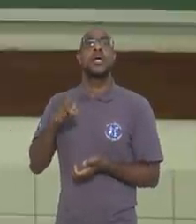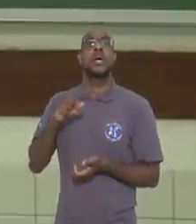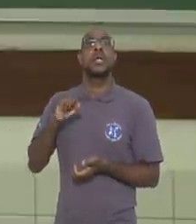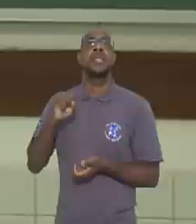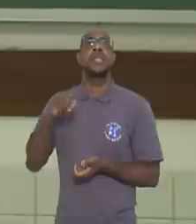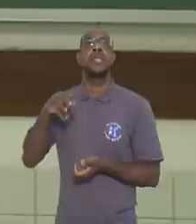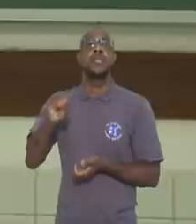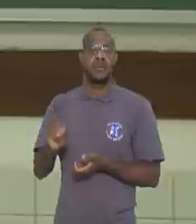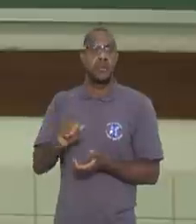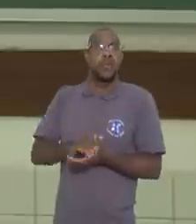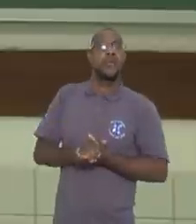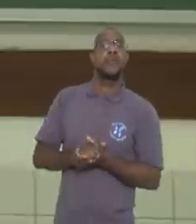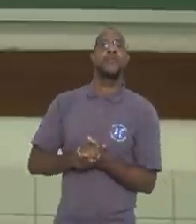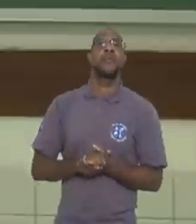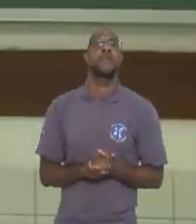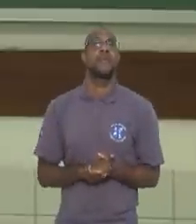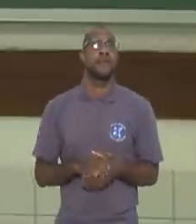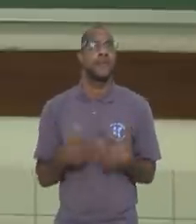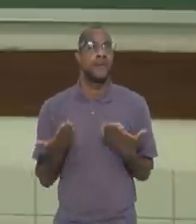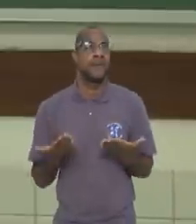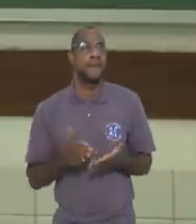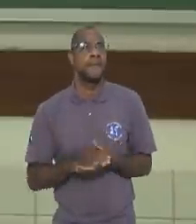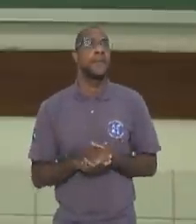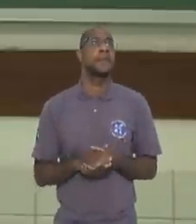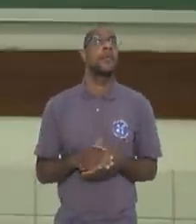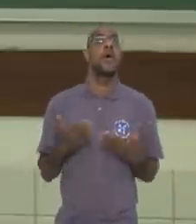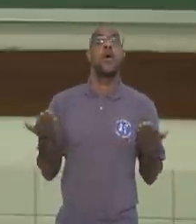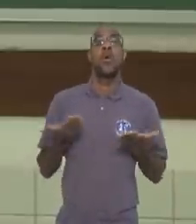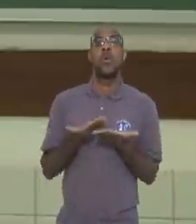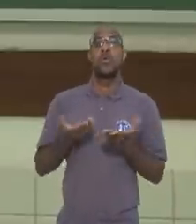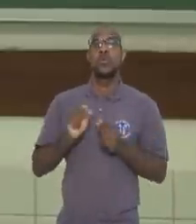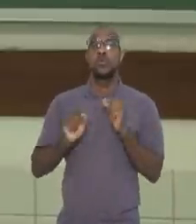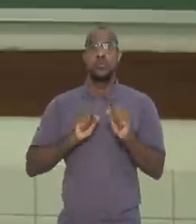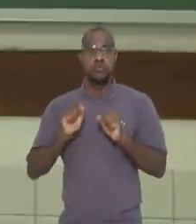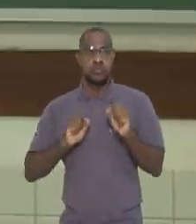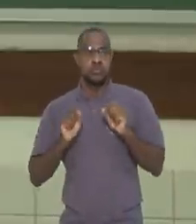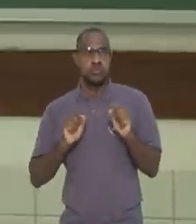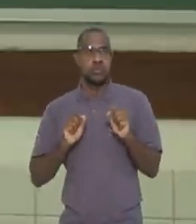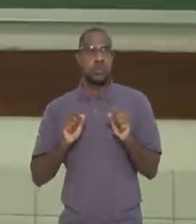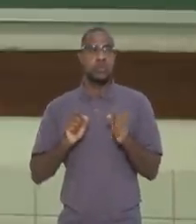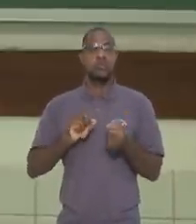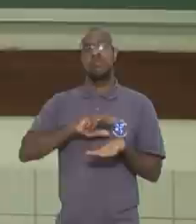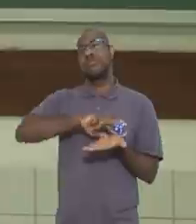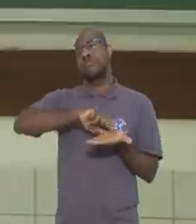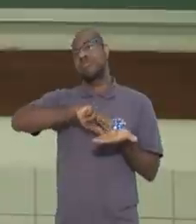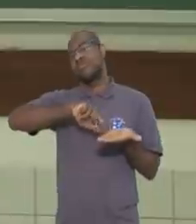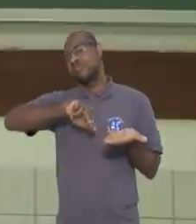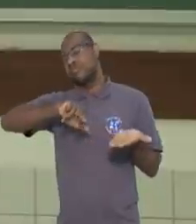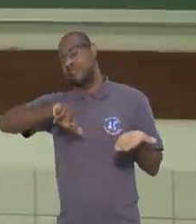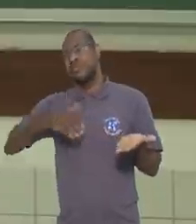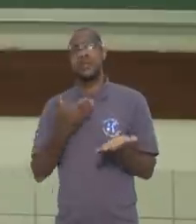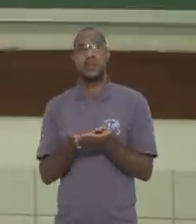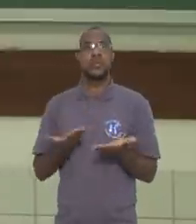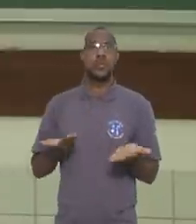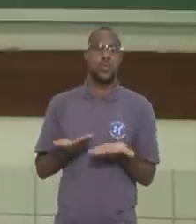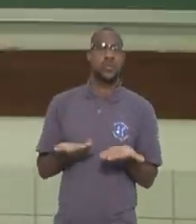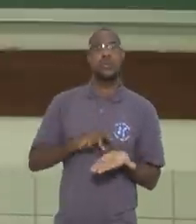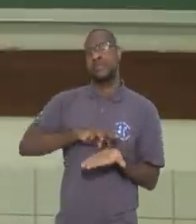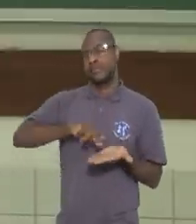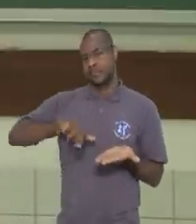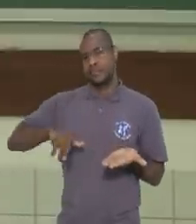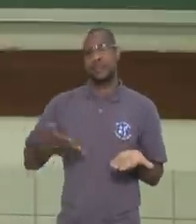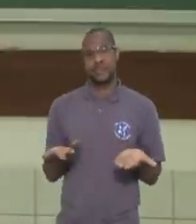produz lixo e depois tem que dar um jeito neles. O que a gente viu na aula de hoje, gente? Muita coisa. Eu até queria falar mais para vocês, porque tem muita coisa legal